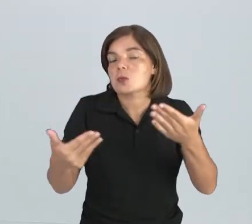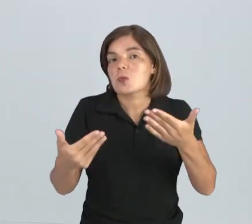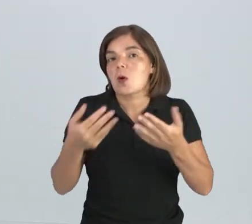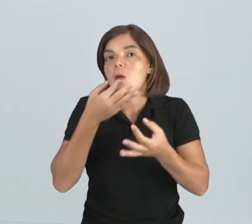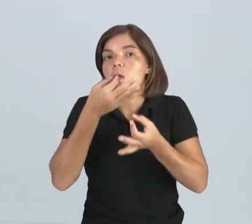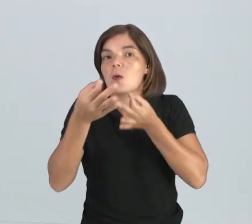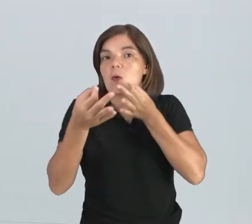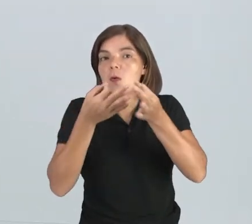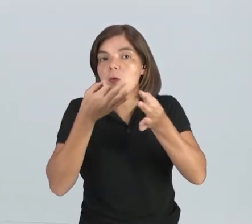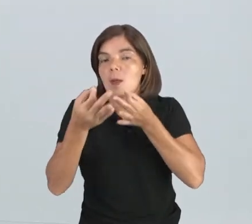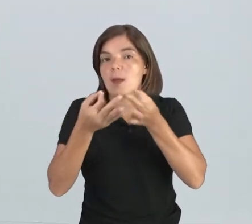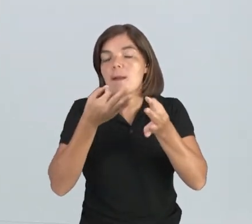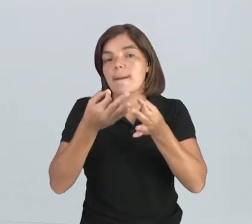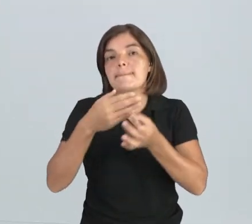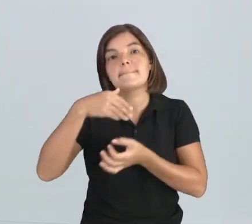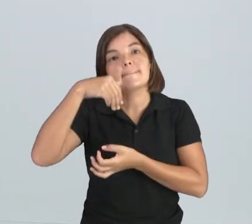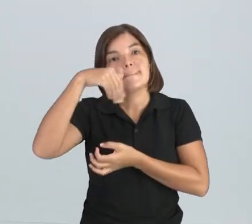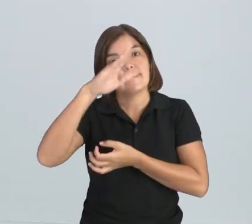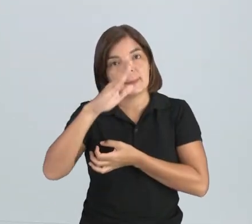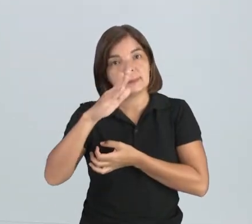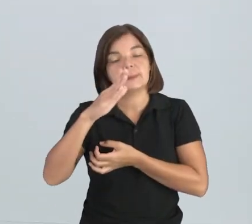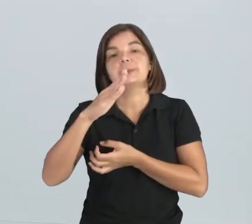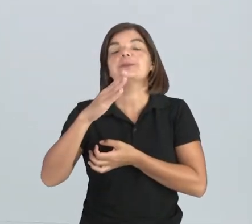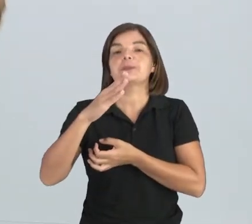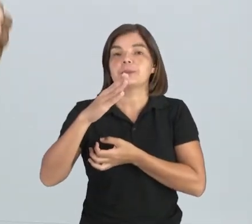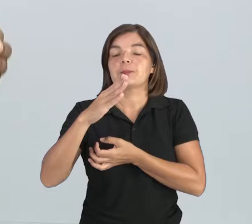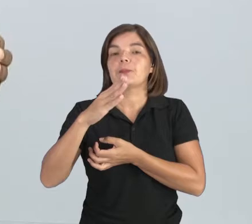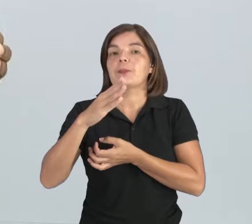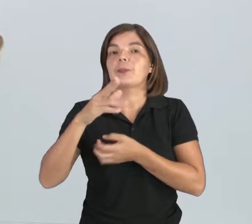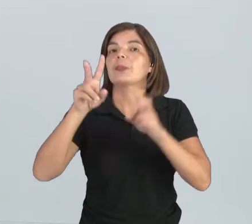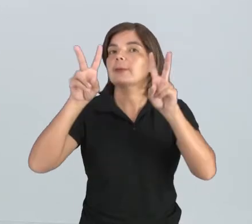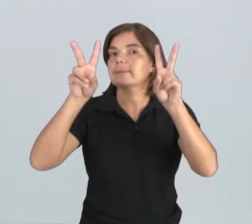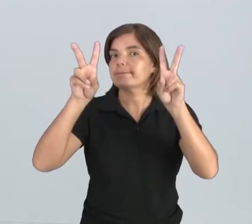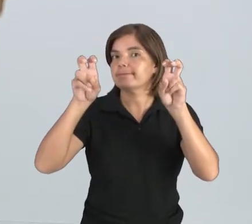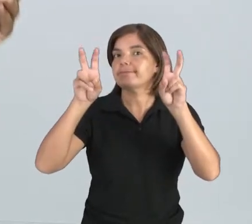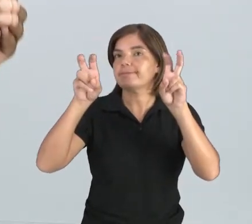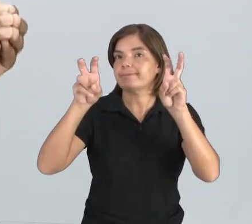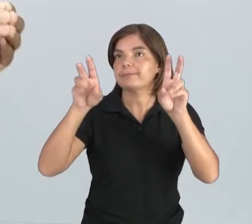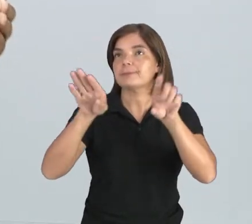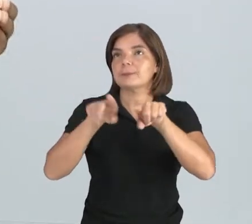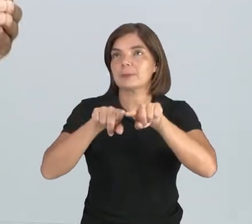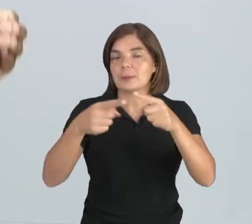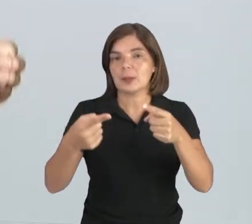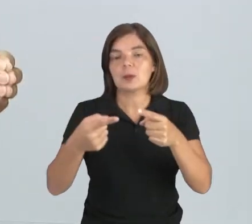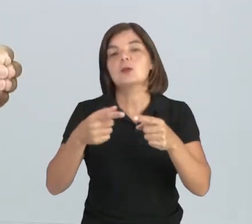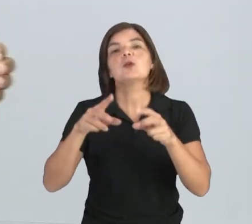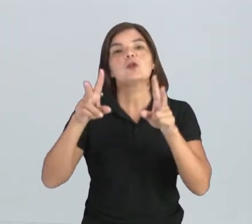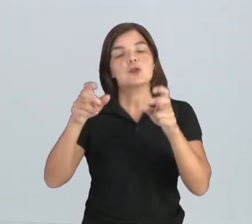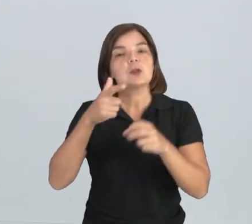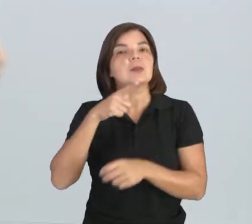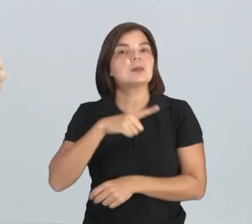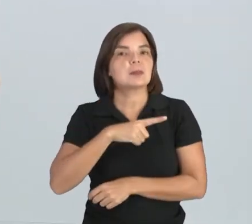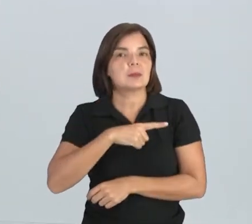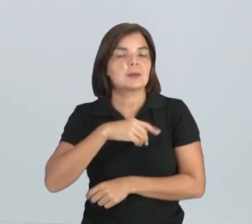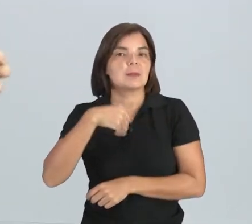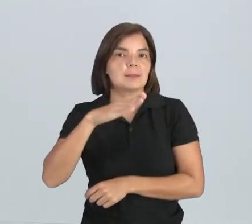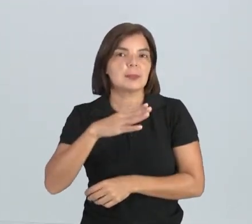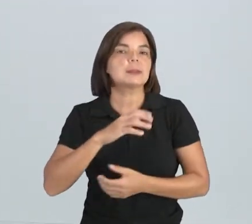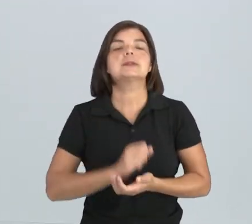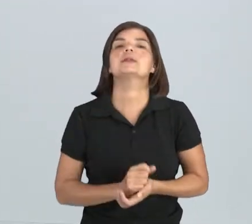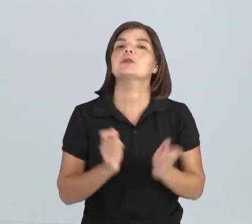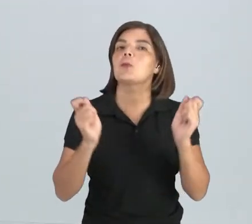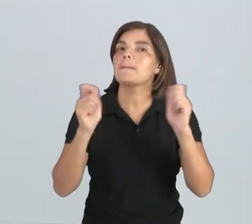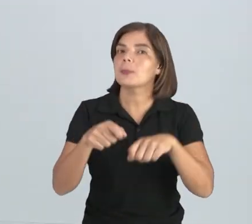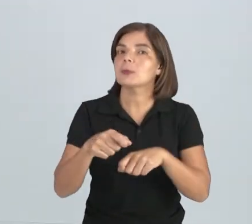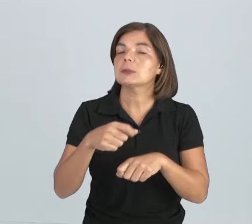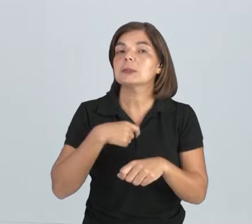autoridades vai tratar mais sobre qual pêndulo vai ganhar, né, para que lado aquele assunto vai pender mais, para